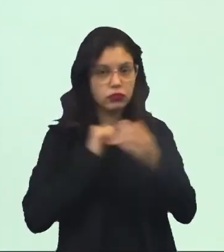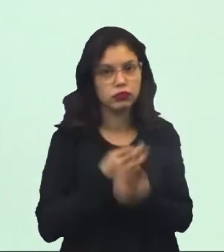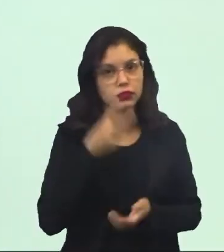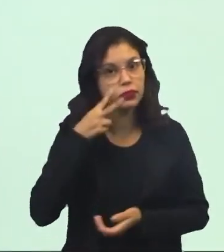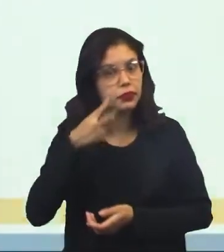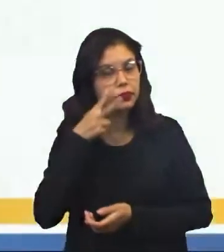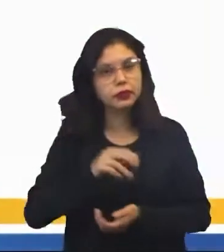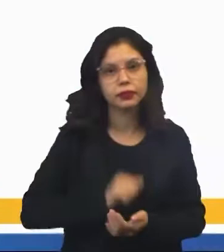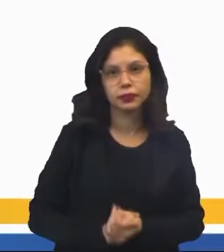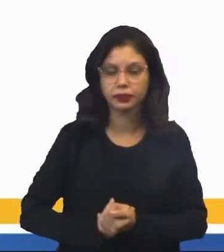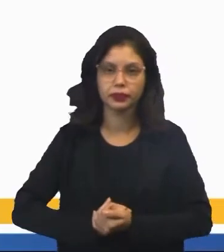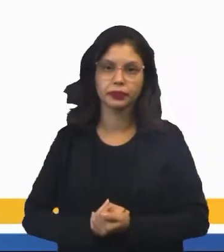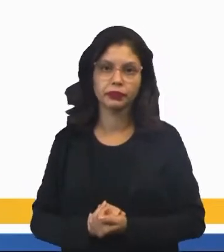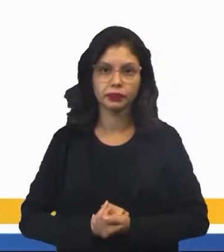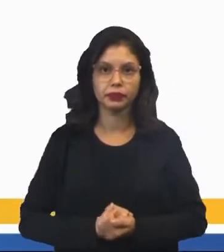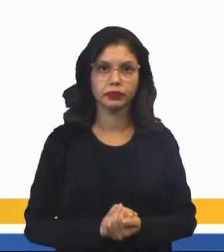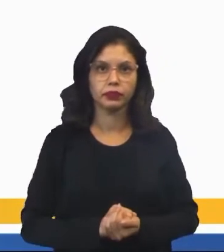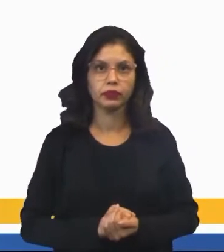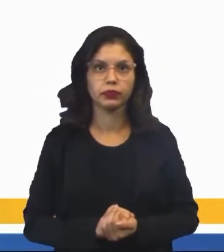verificar juntos.